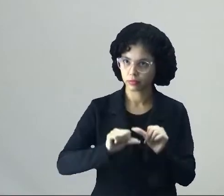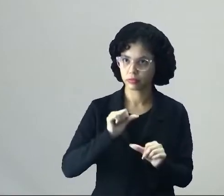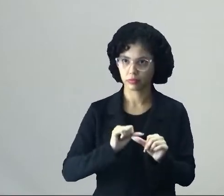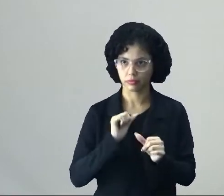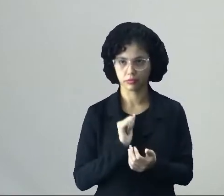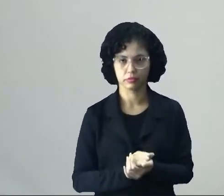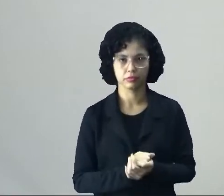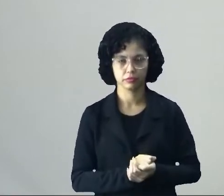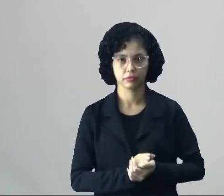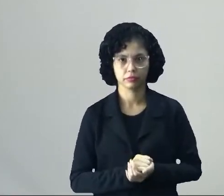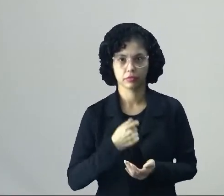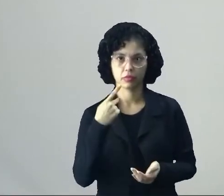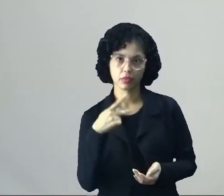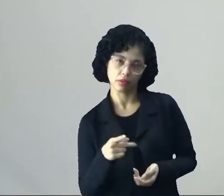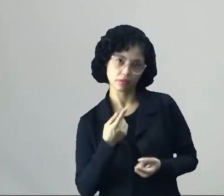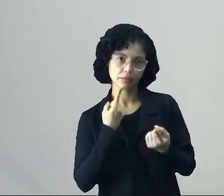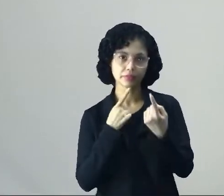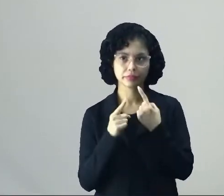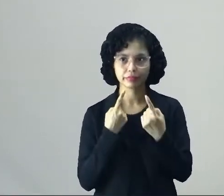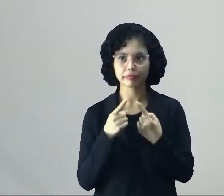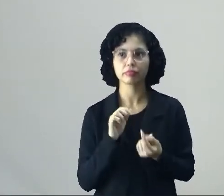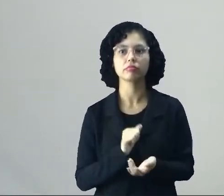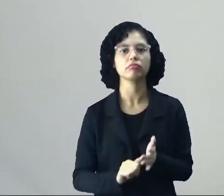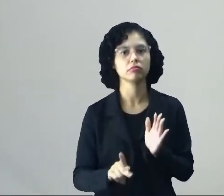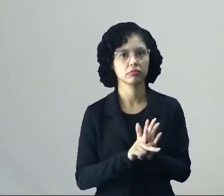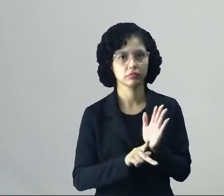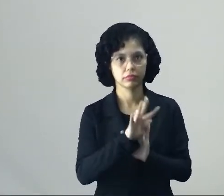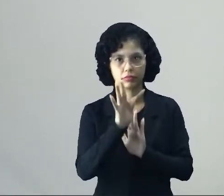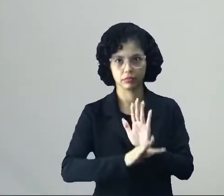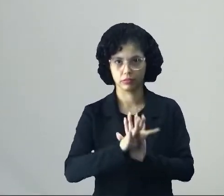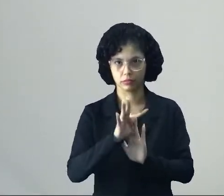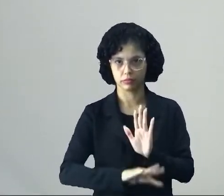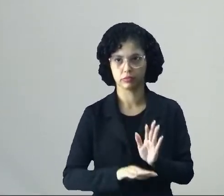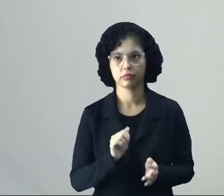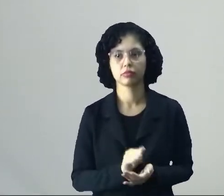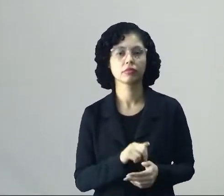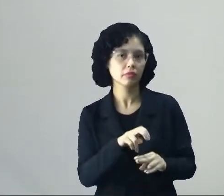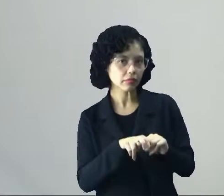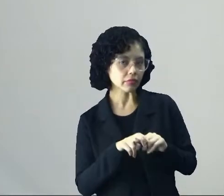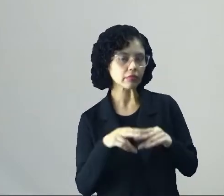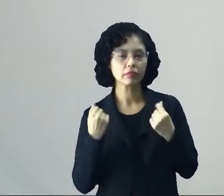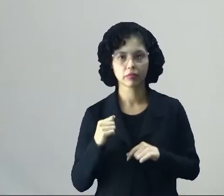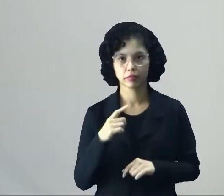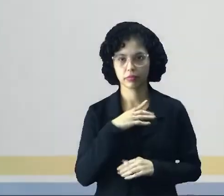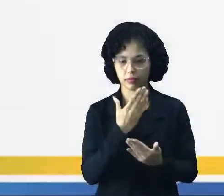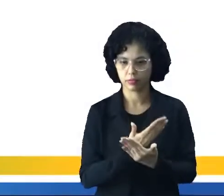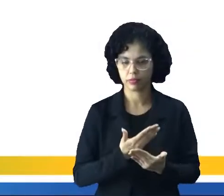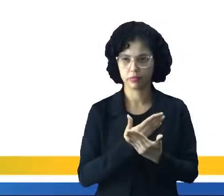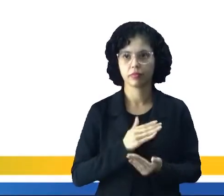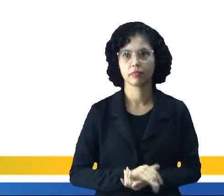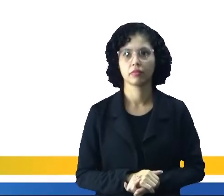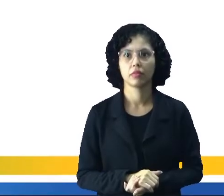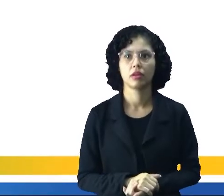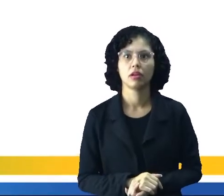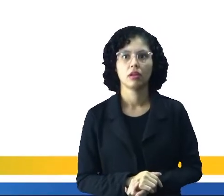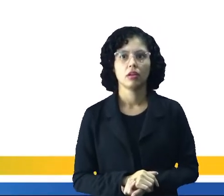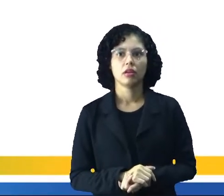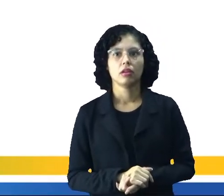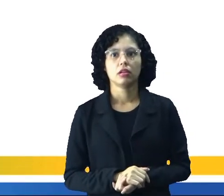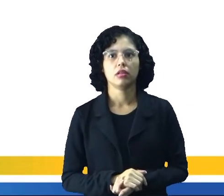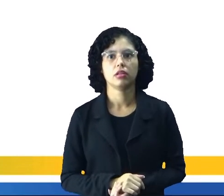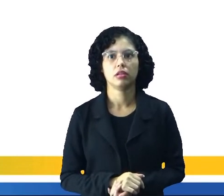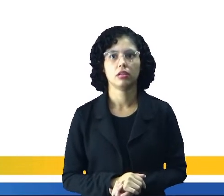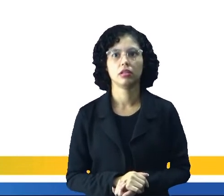mudar o seu discurso lá dentro daquele texto, né? Então, por isso que tem que ter cuidado, tá bom? Vamos ver aqui. Aqui